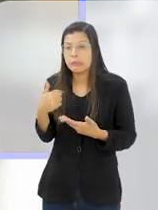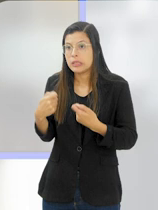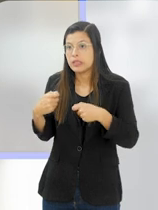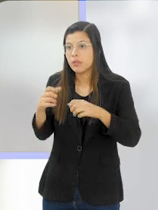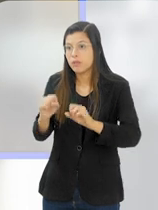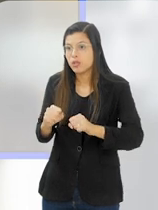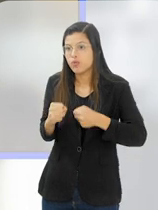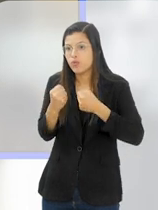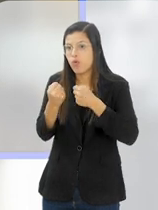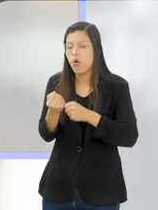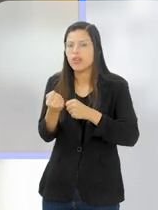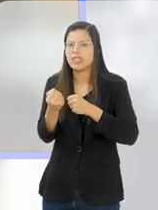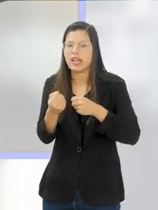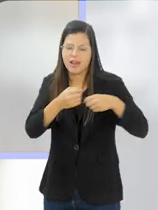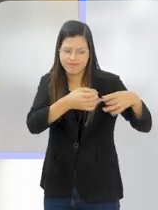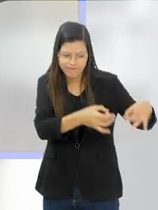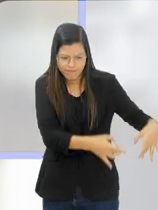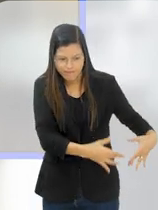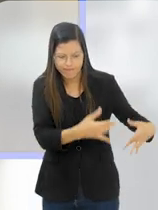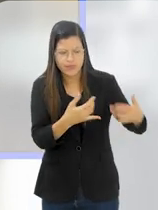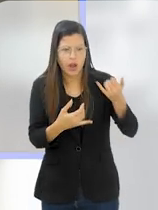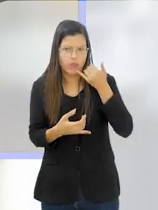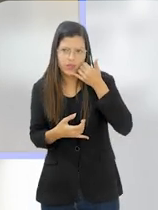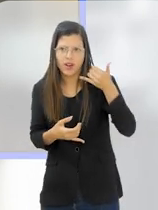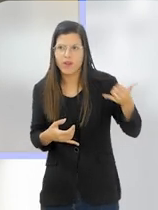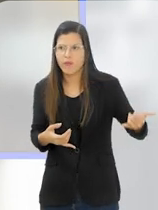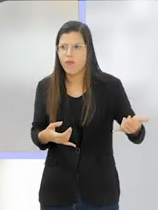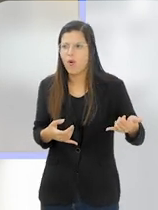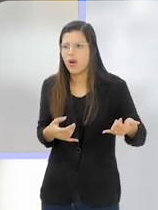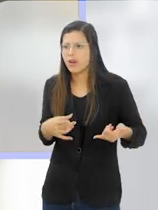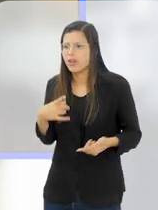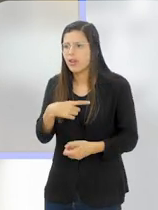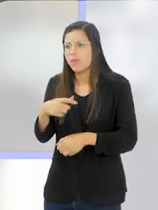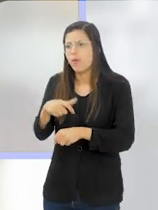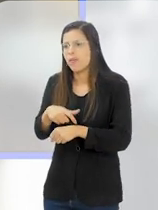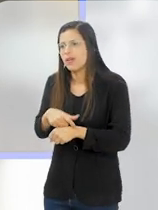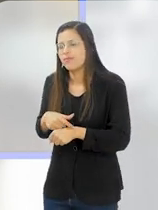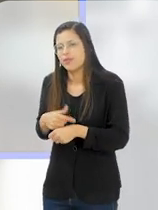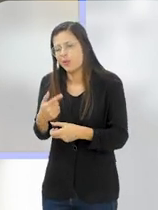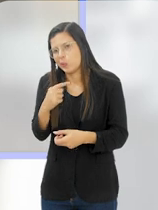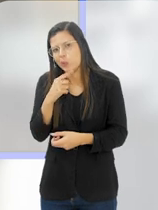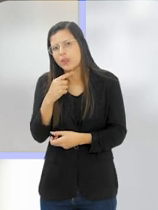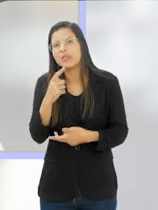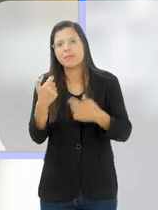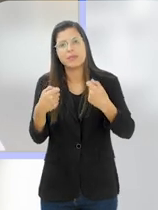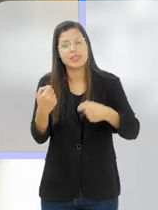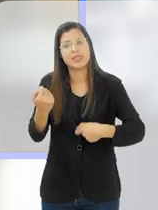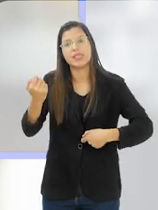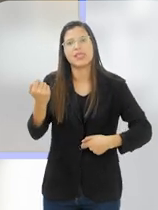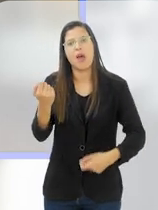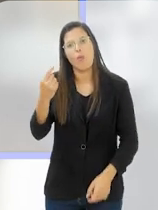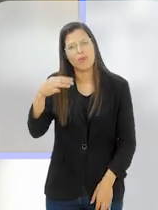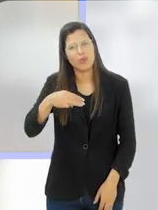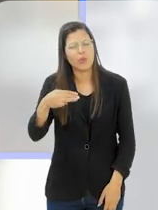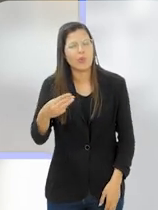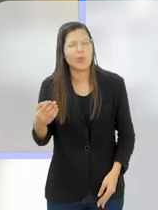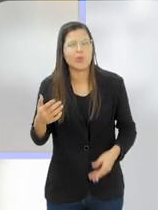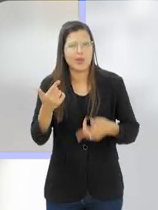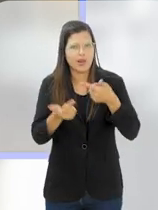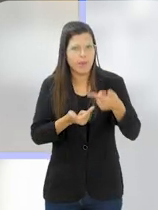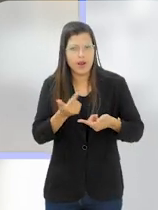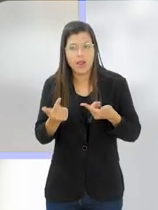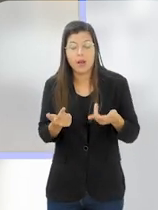afastado quando a gente tá. É, de fato, próximo, interagindo. Tem momento que não dá, né? Você vai dizer, olha, vou precisar aqui 1 minuto,